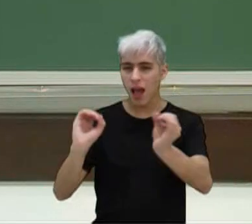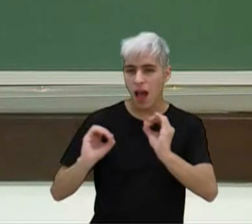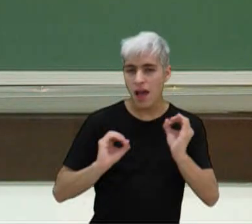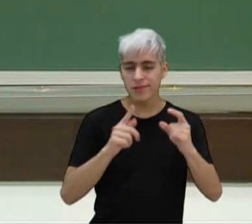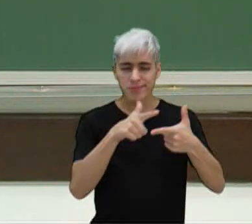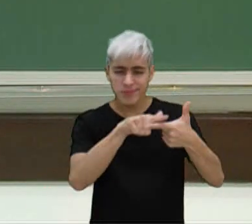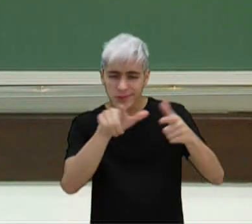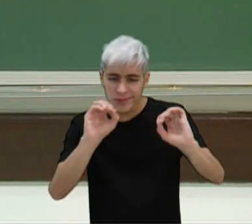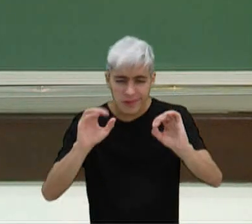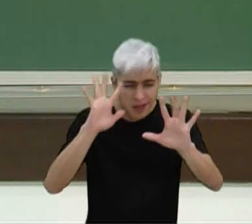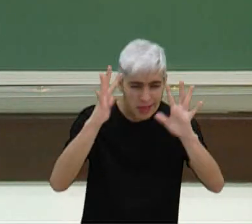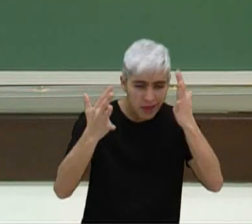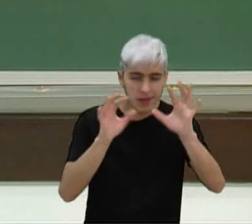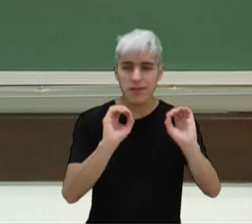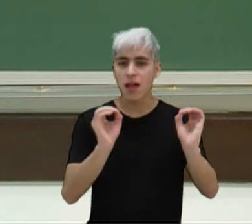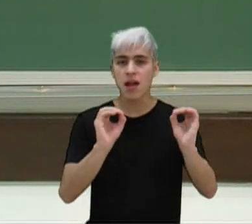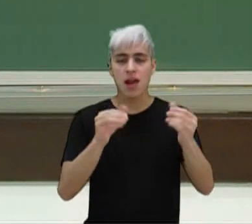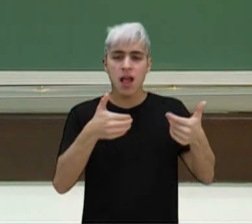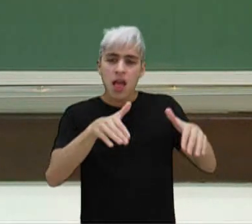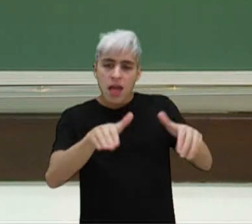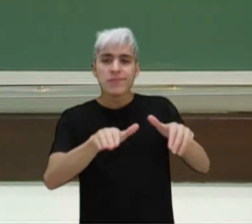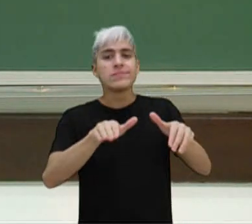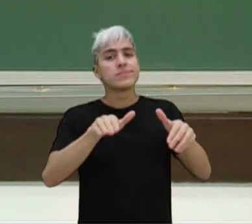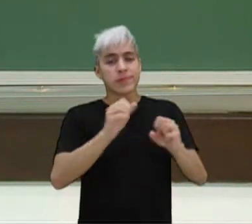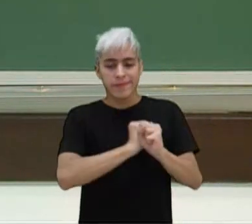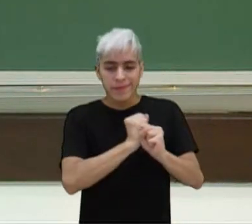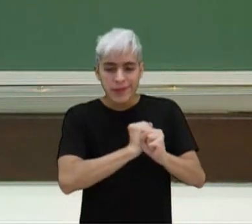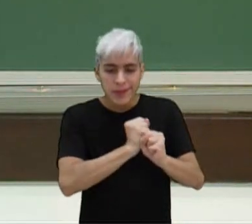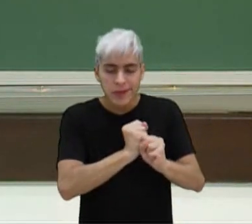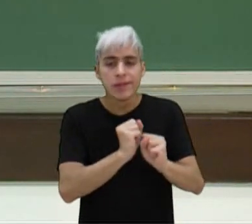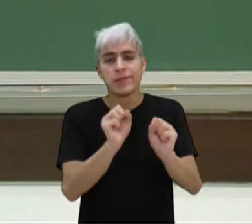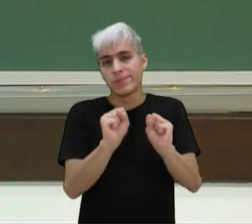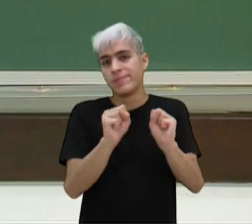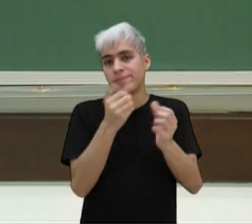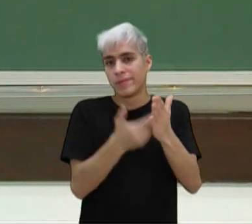seus problemas aí ao longo da utilização dos anos.